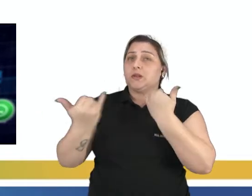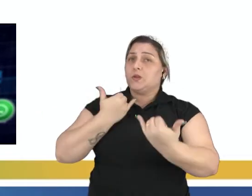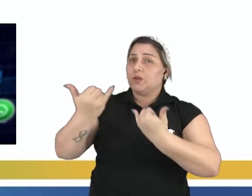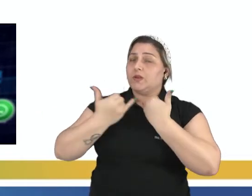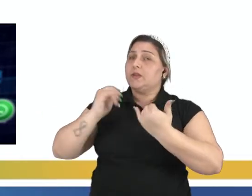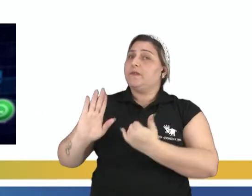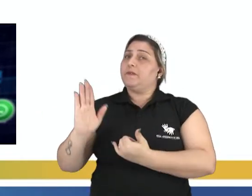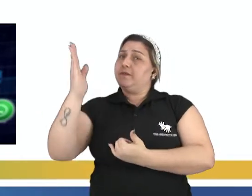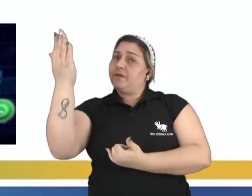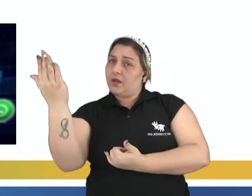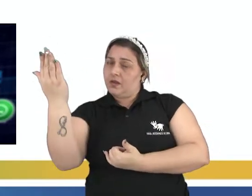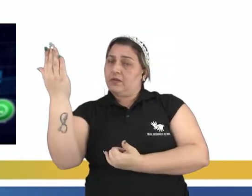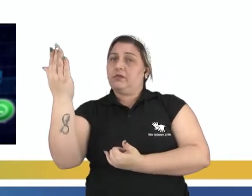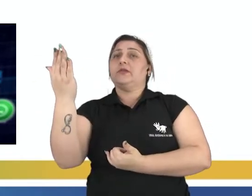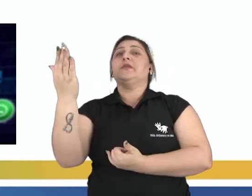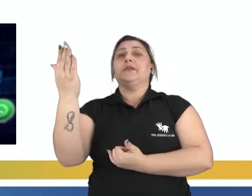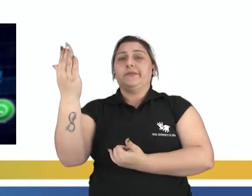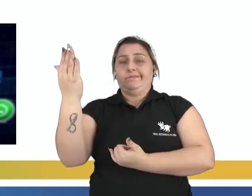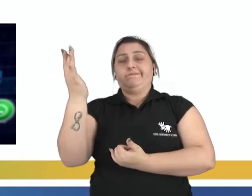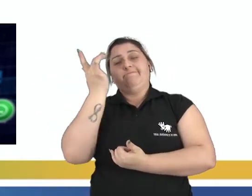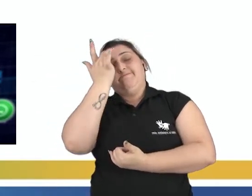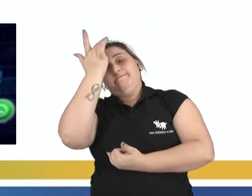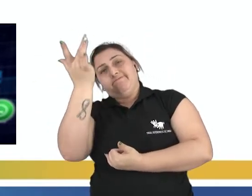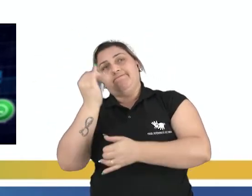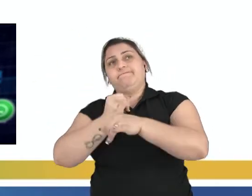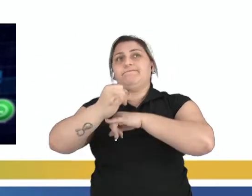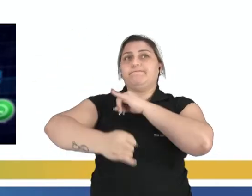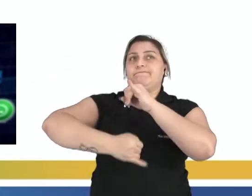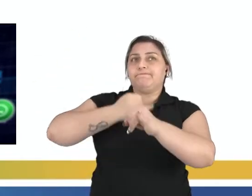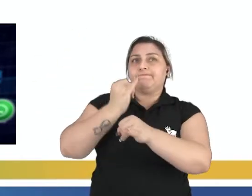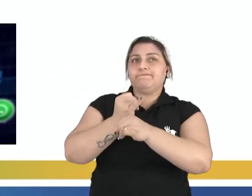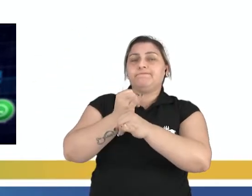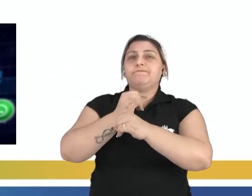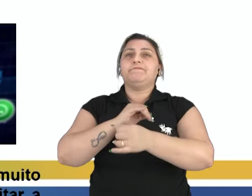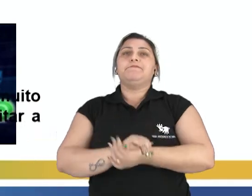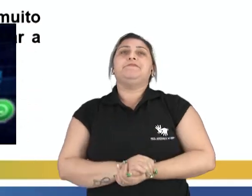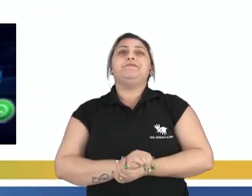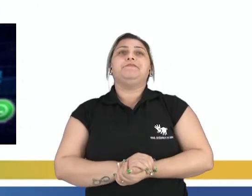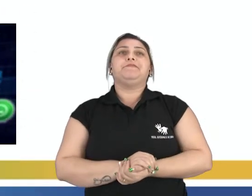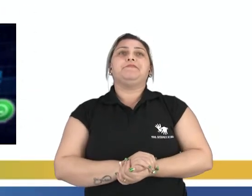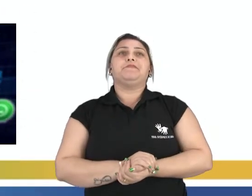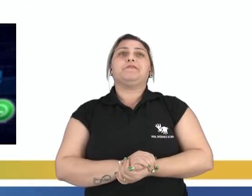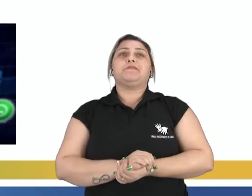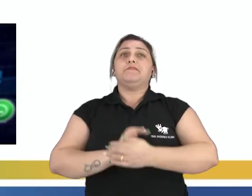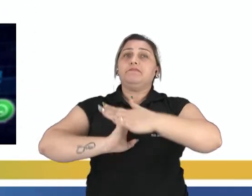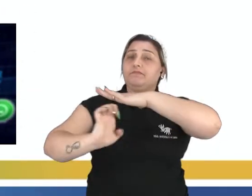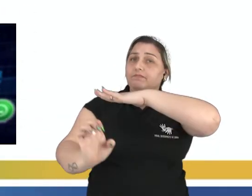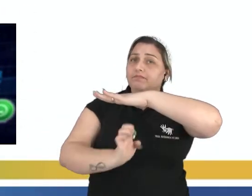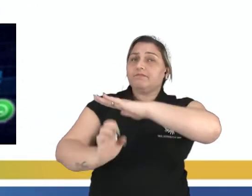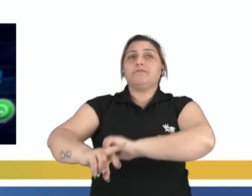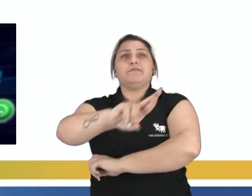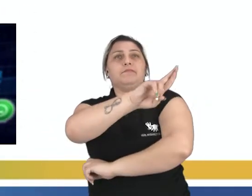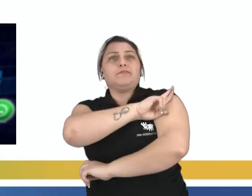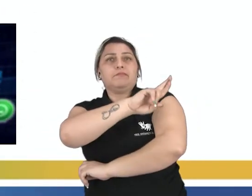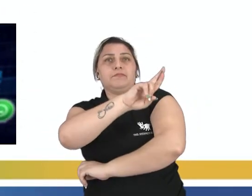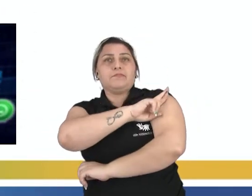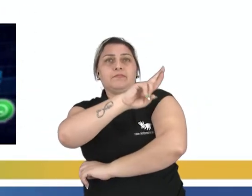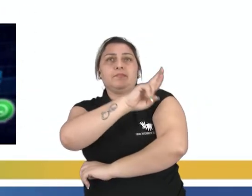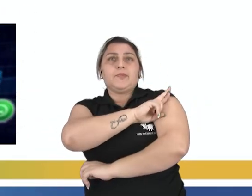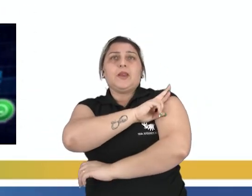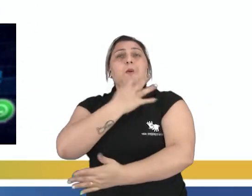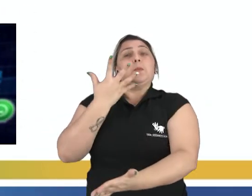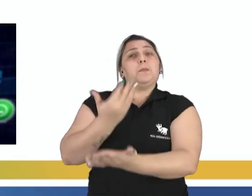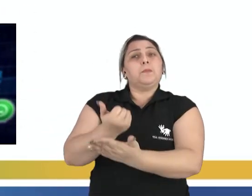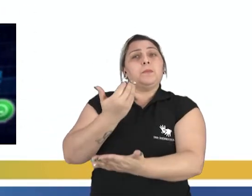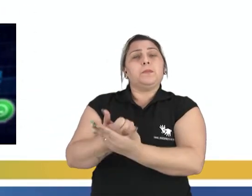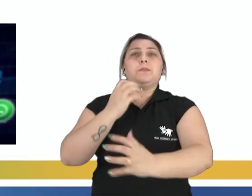notícias falsas que são veiculadas facilmente na internet. Né? Que mais? A empresa responsável